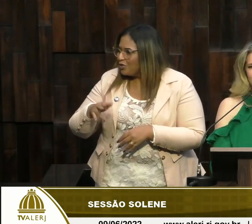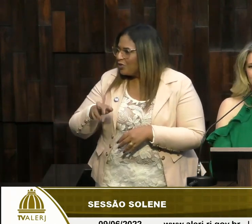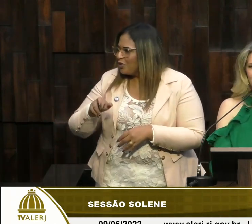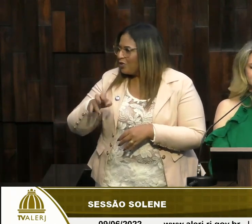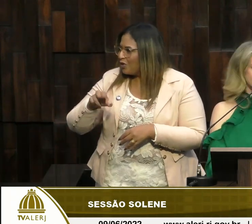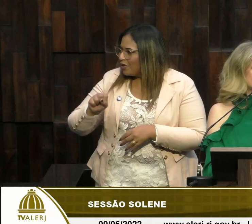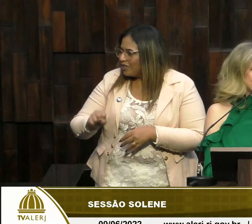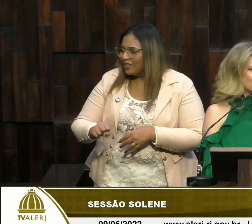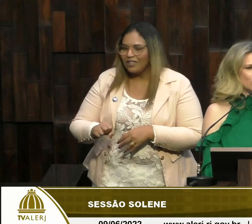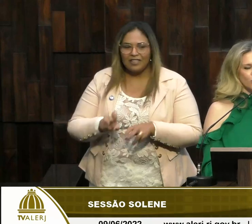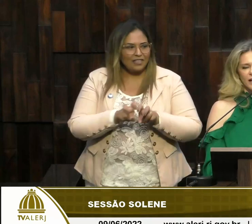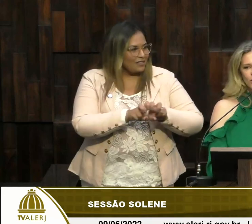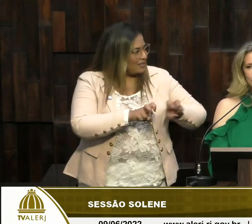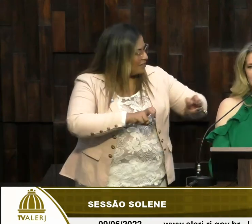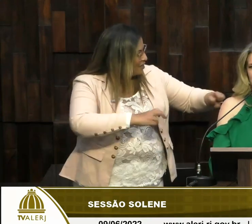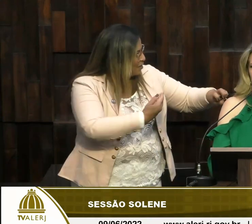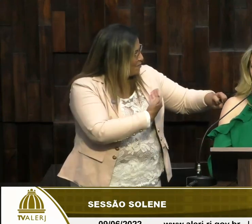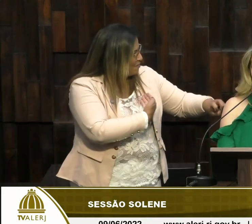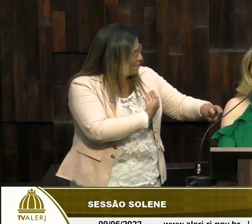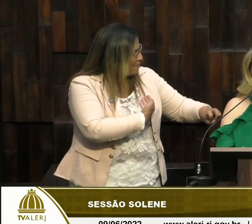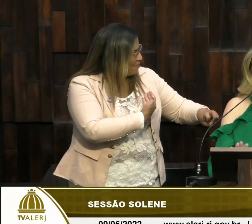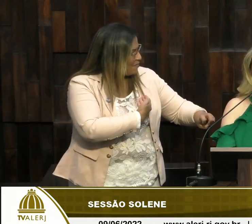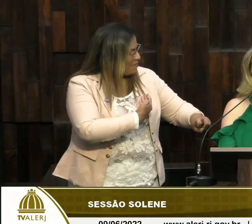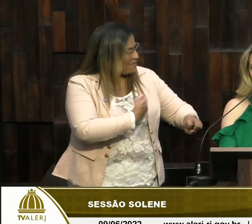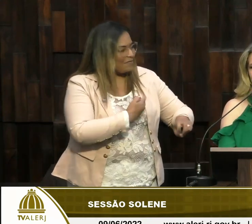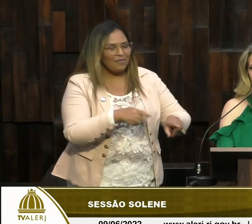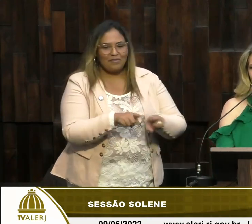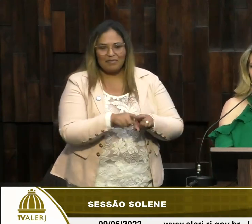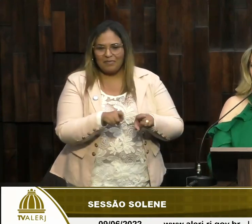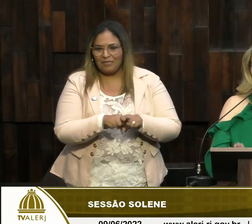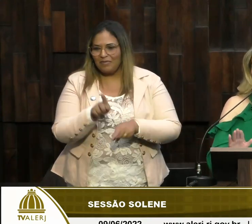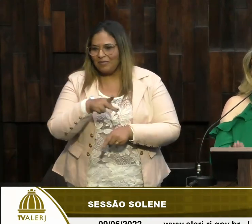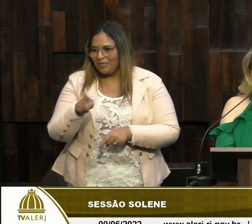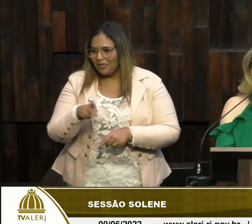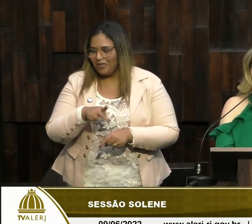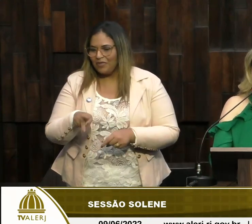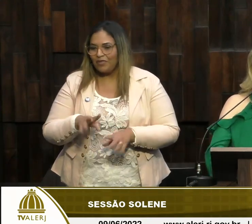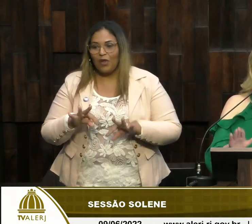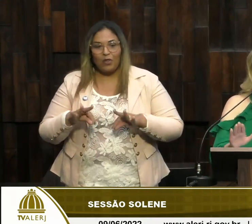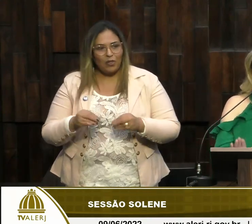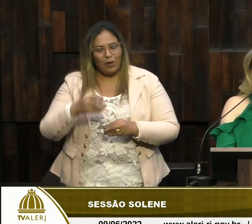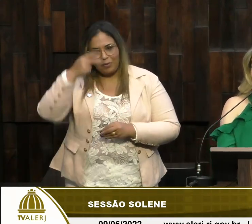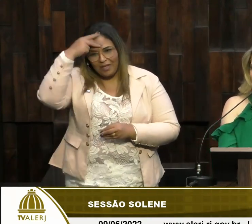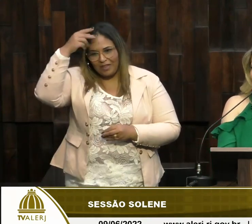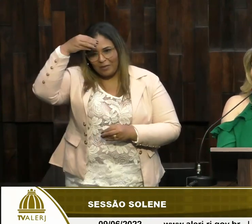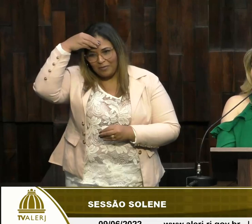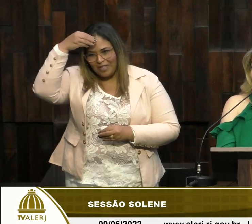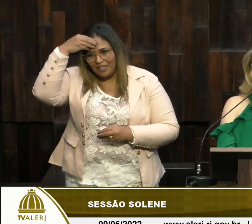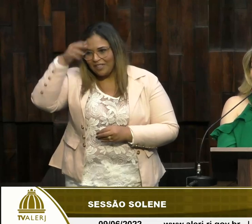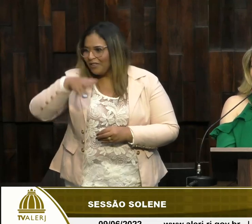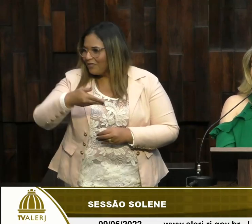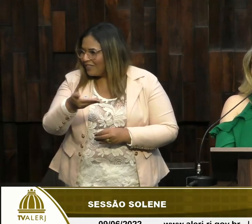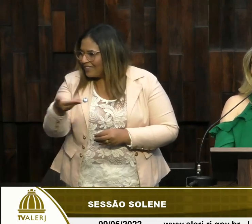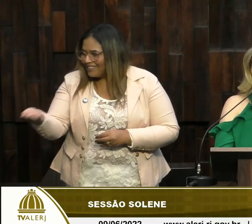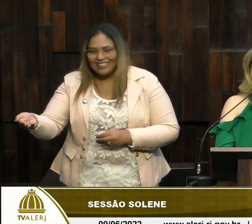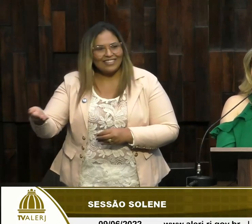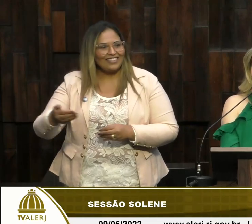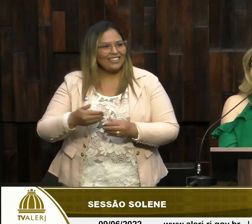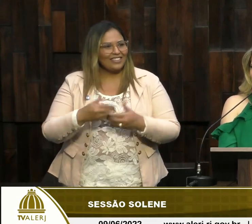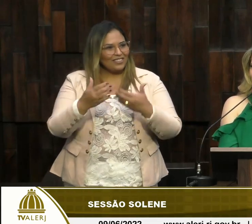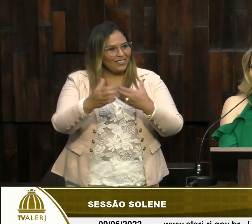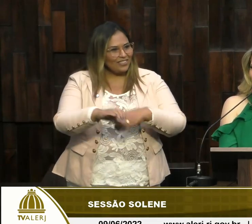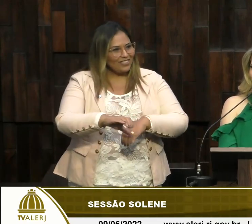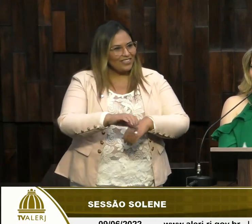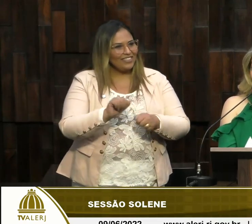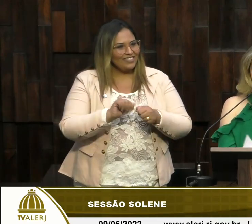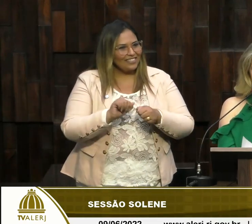compondo essa mesa, meu colega homenageado, todos são padrinhos e madrinhas de vocês, concurseiros